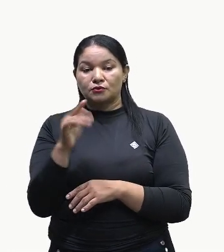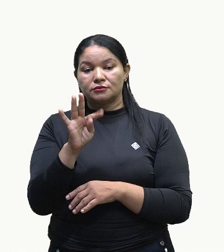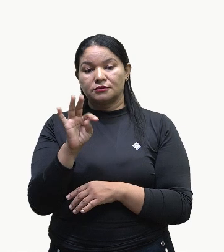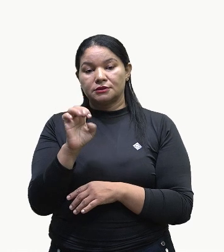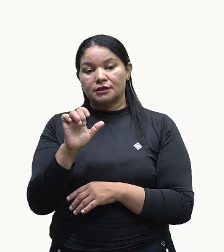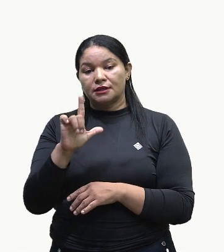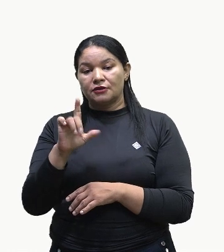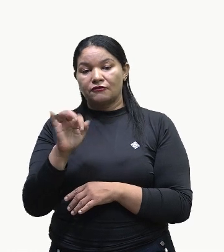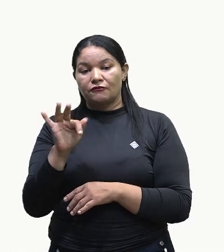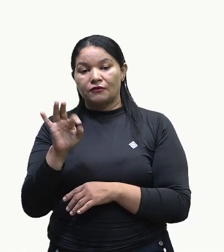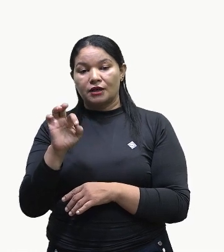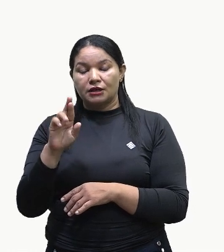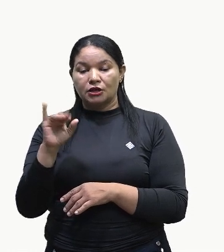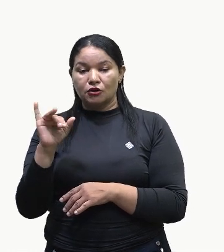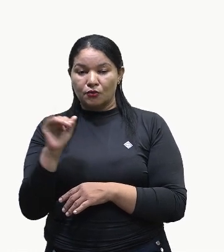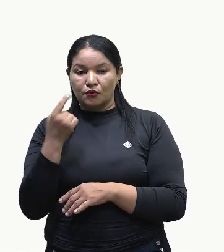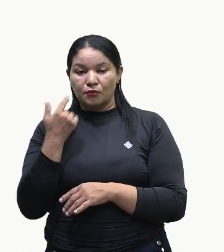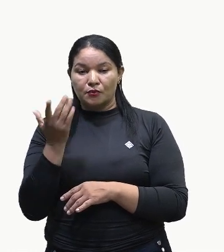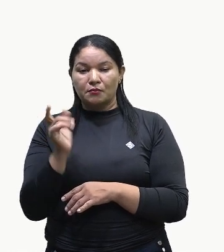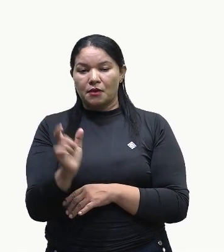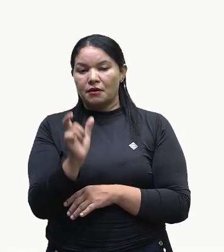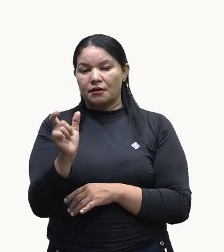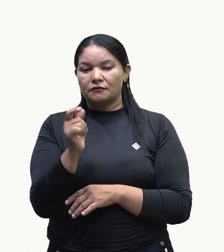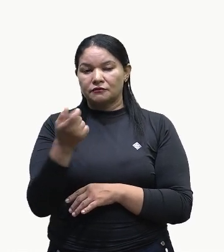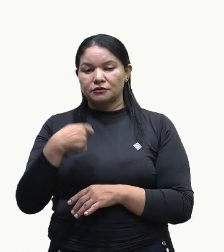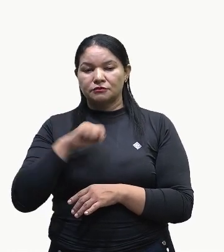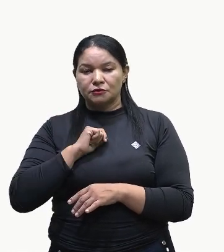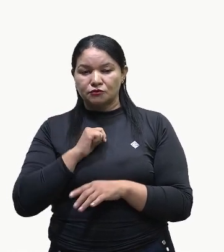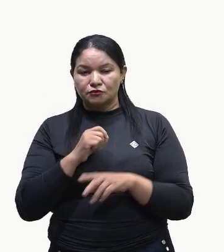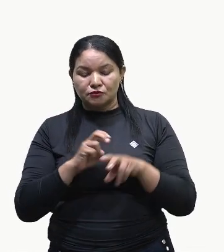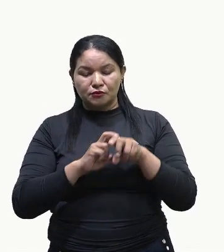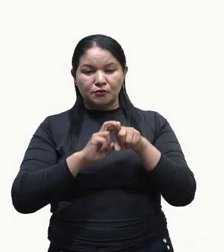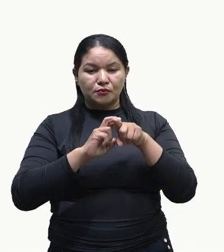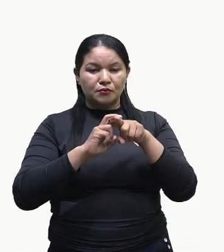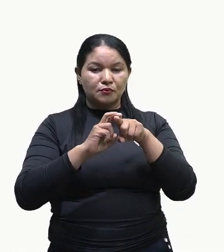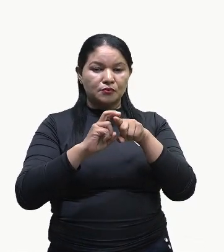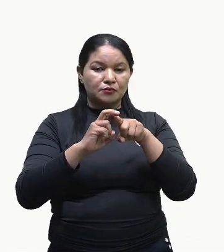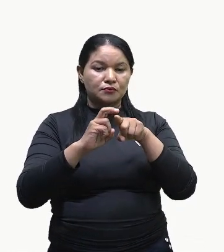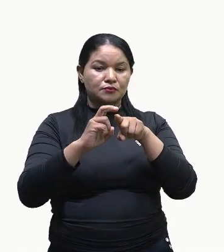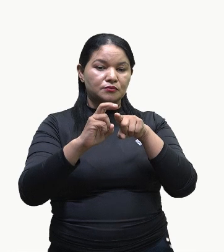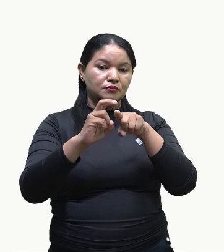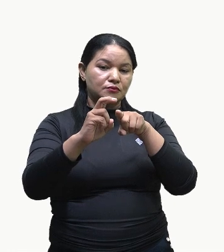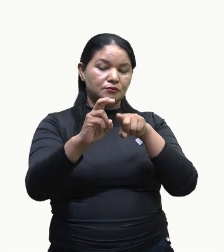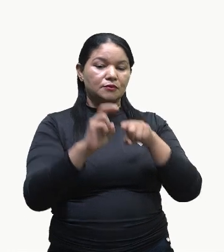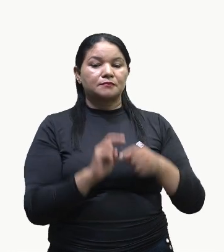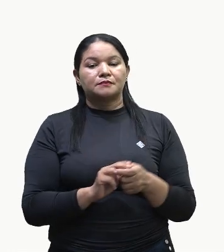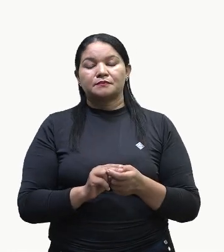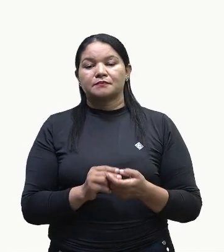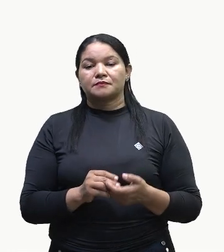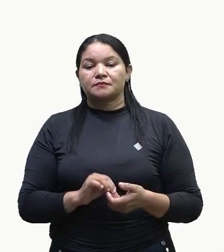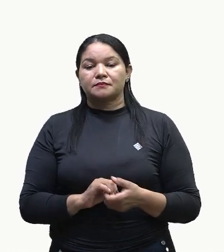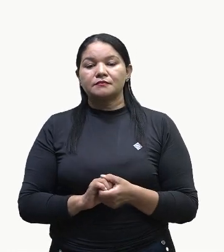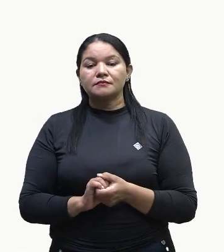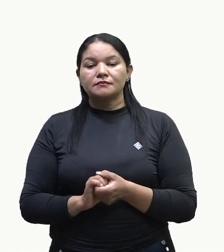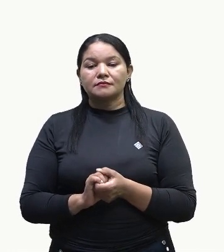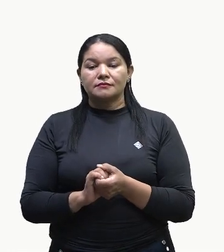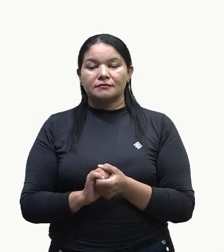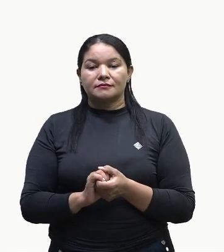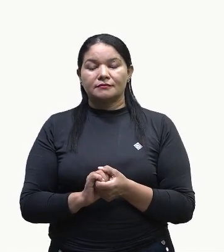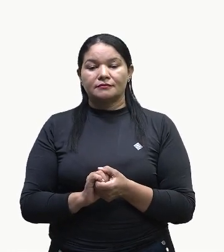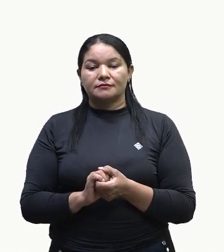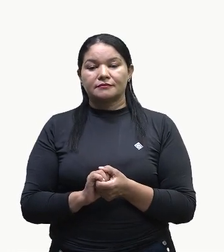de transporte aéreo composto por cabinas suspendidas no aire, colgadas